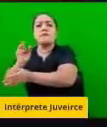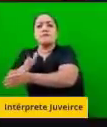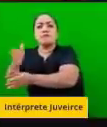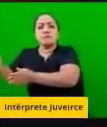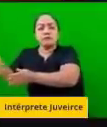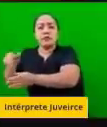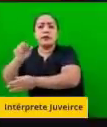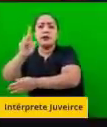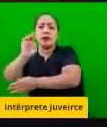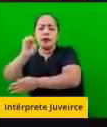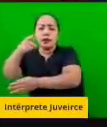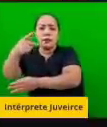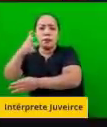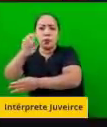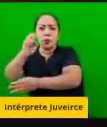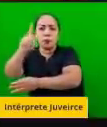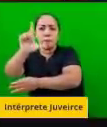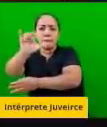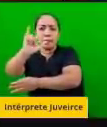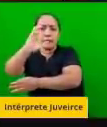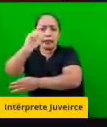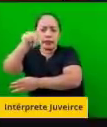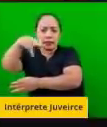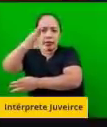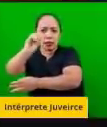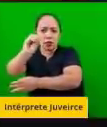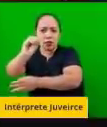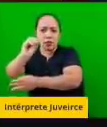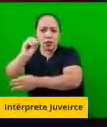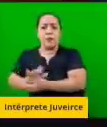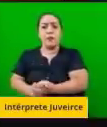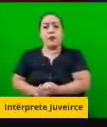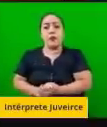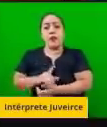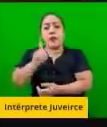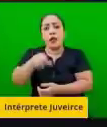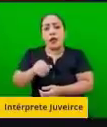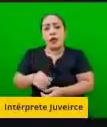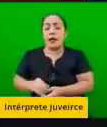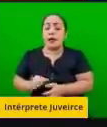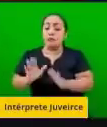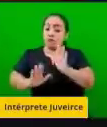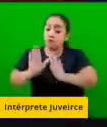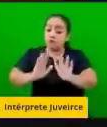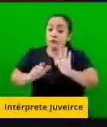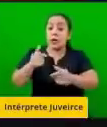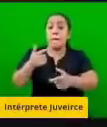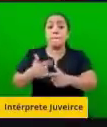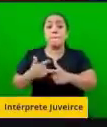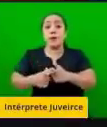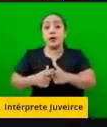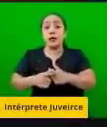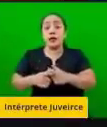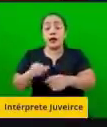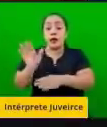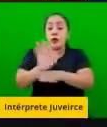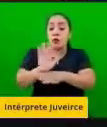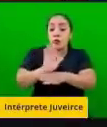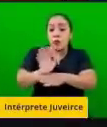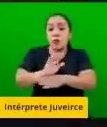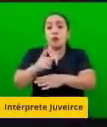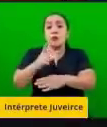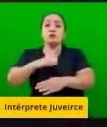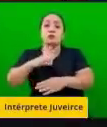cuidados quando for trabalhar com cinema, né? Por exemplo, ficar atento ao ano de produção do filme, no caso do filme, né? O ano de